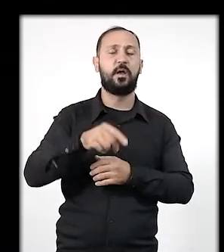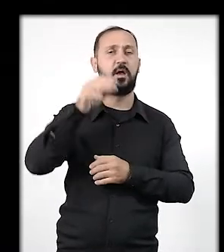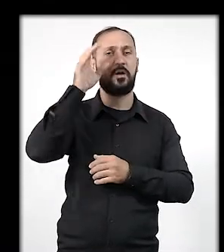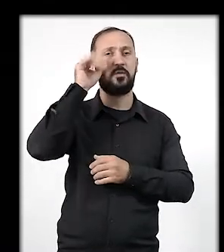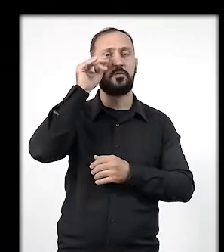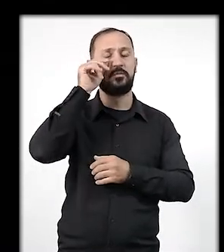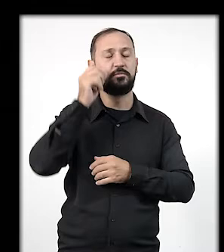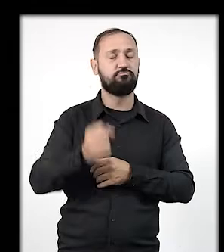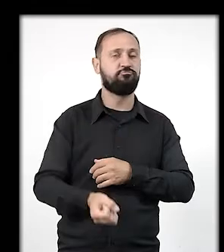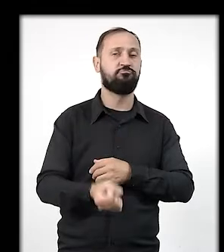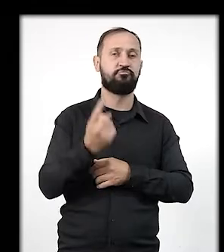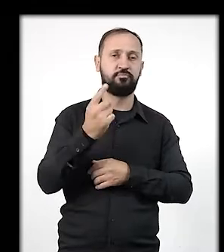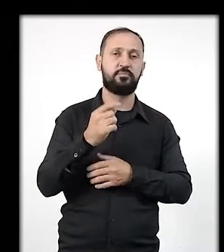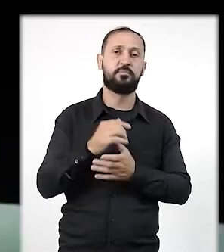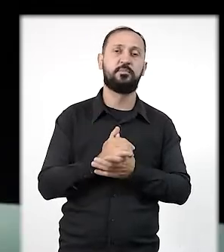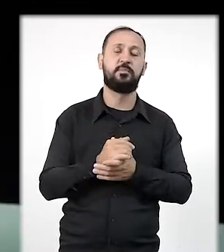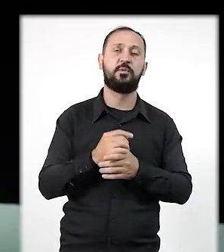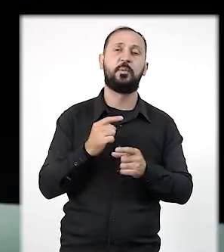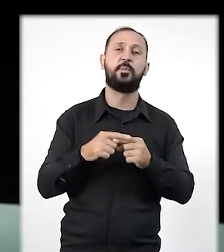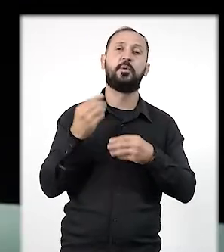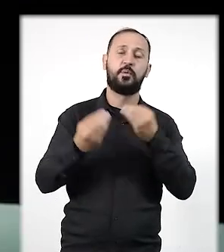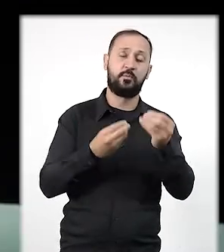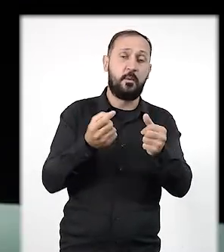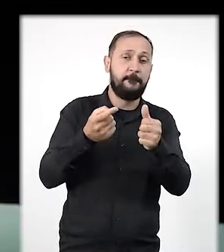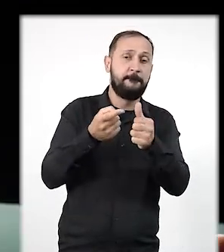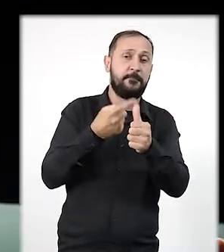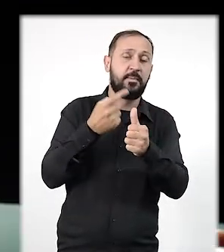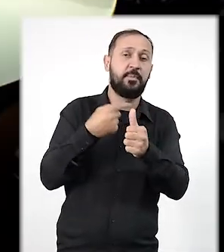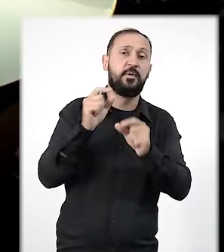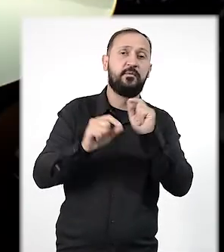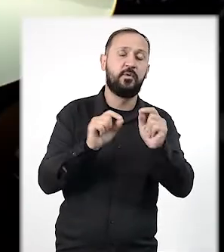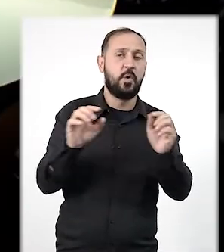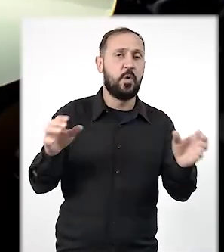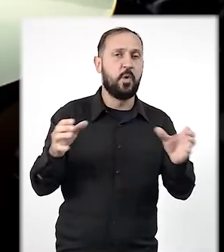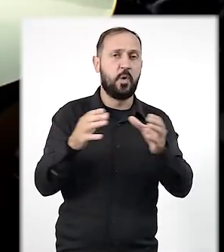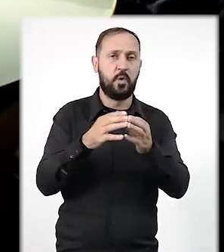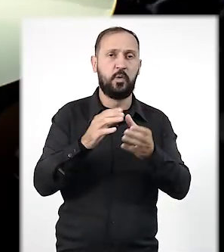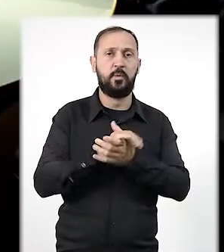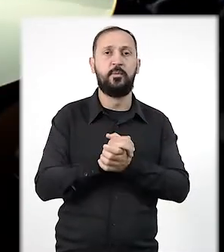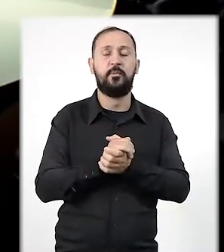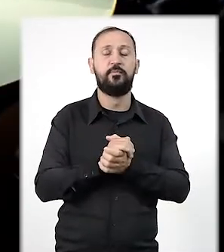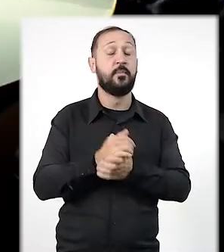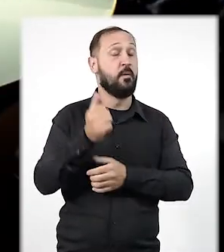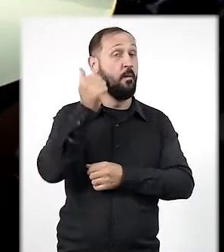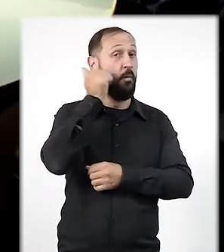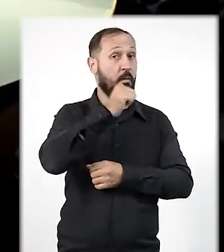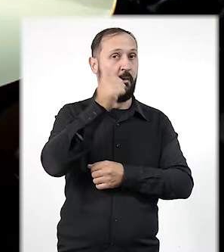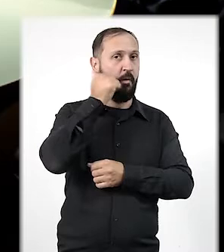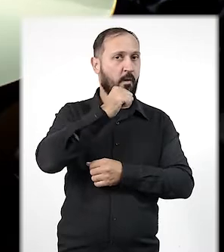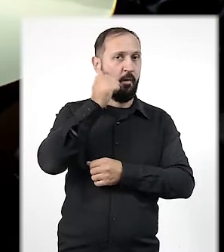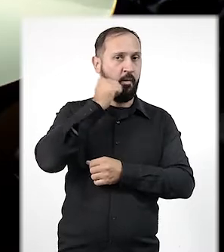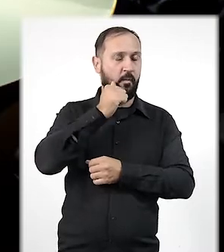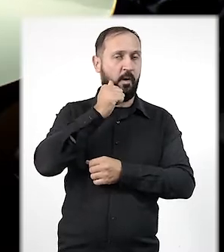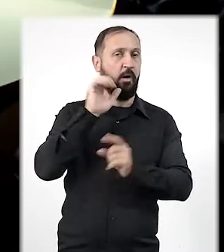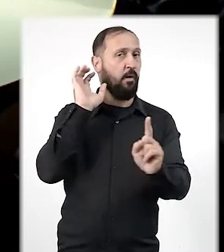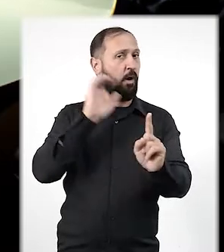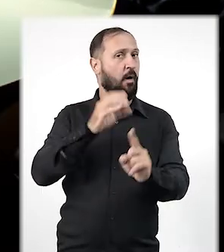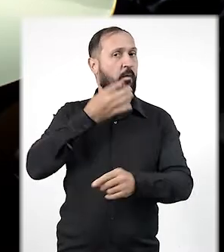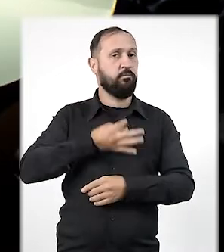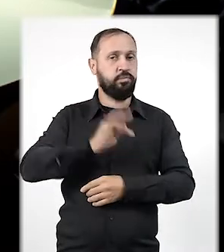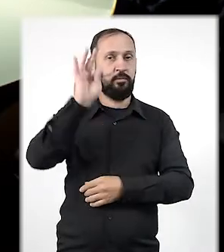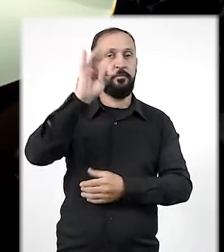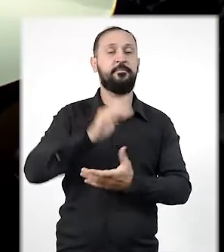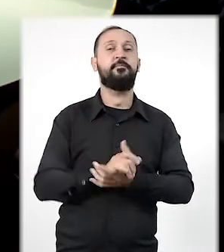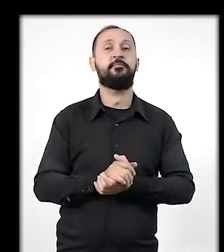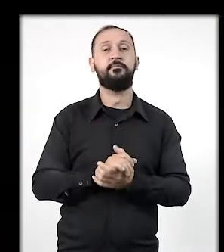as curiosidades nos chamaram a atenção em relação à distinção. O primeiro foi a questão do grupo grande de mulheres com nível de exposição